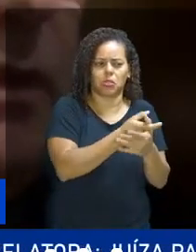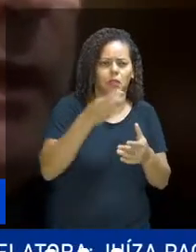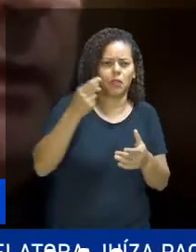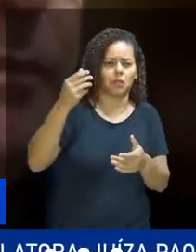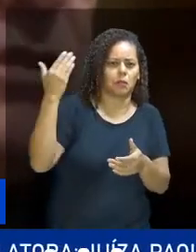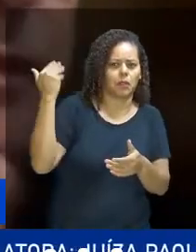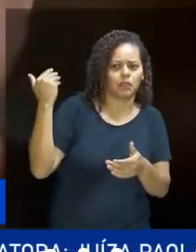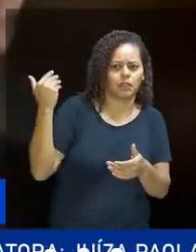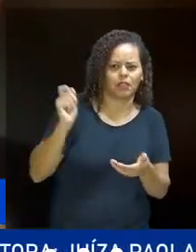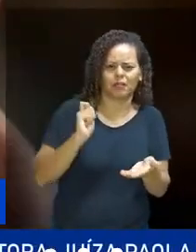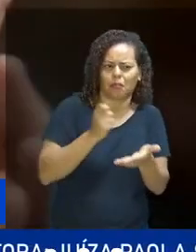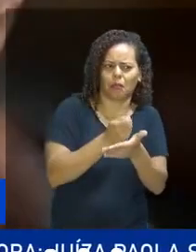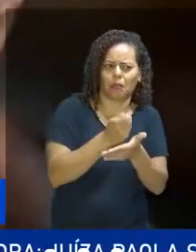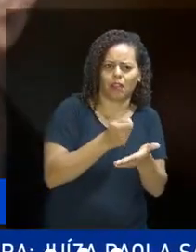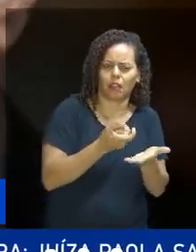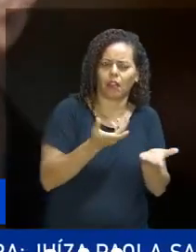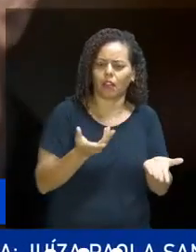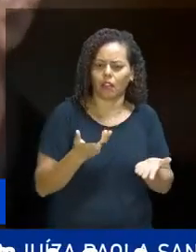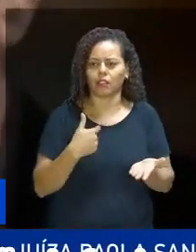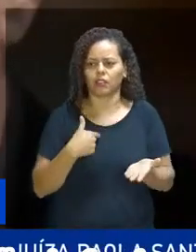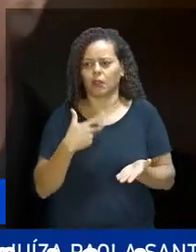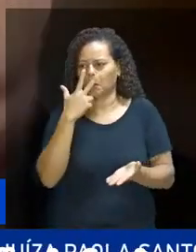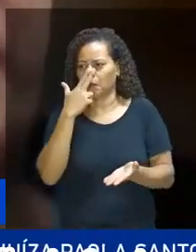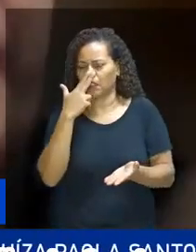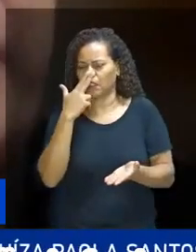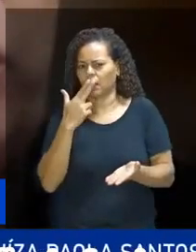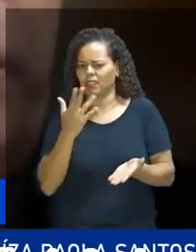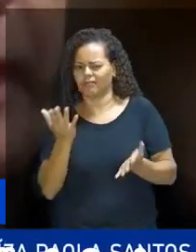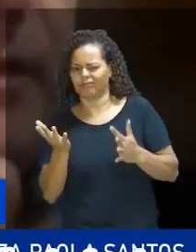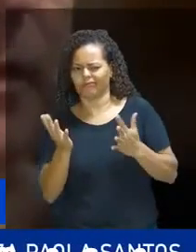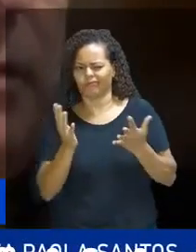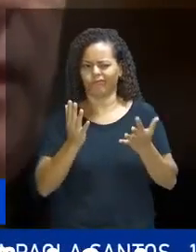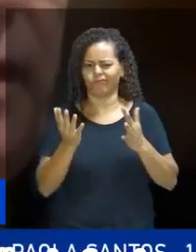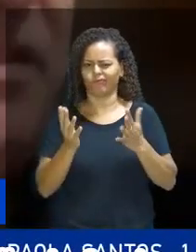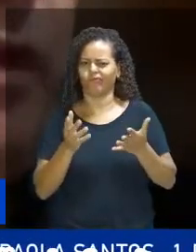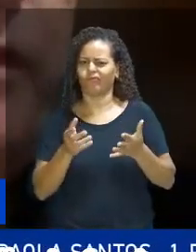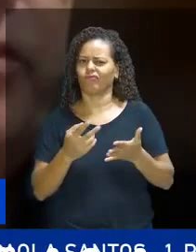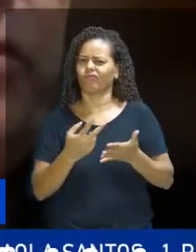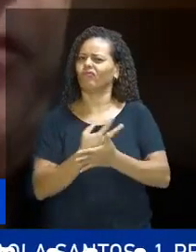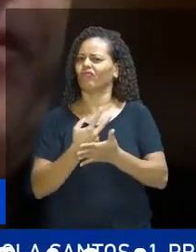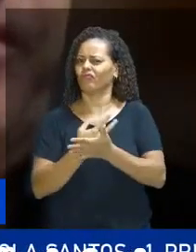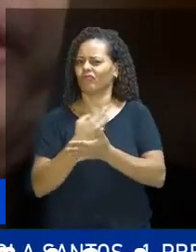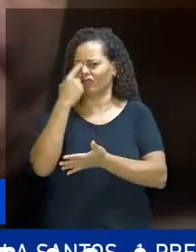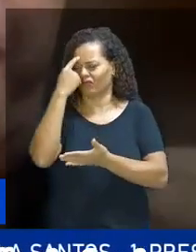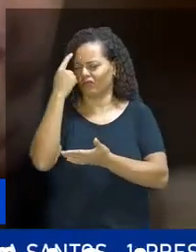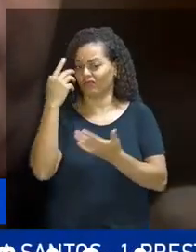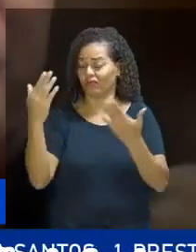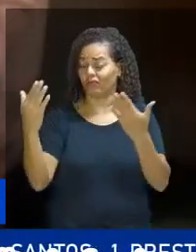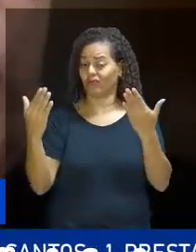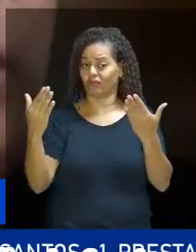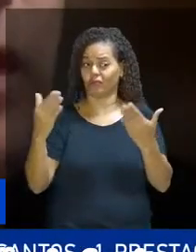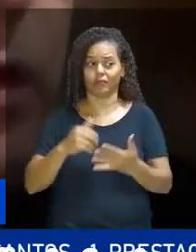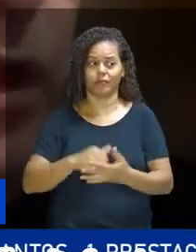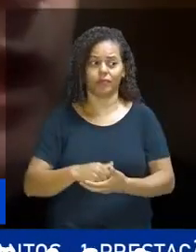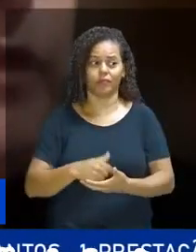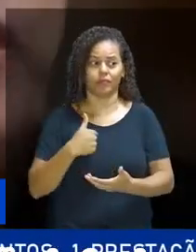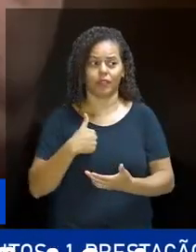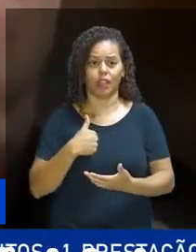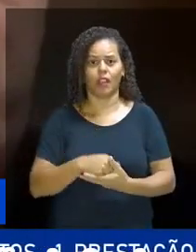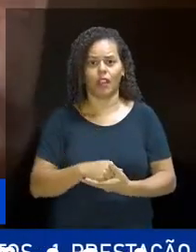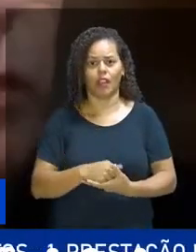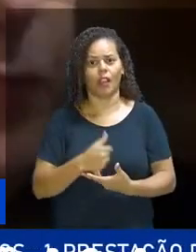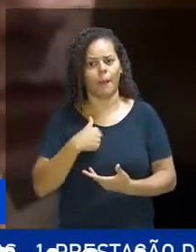partido. Parece que há uma impropriedade completa em relação a isso, enfim, em relação